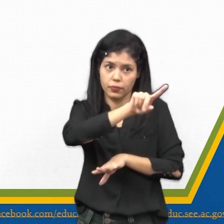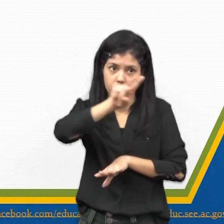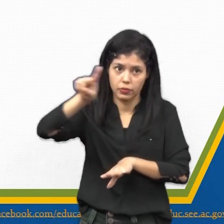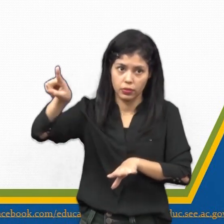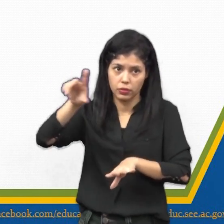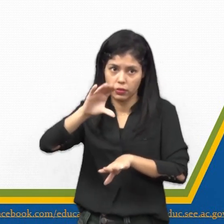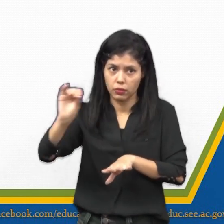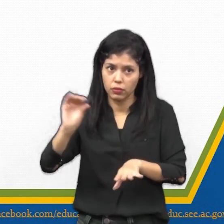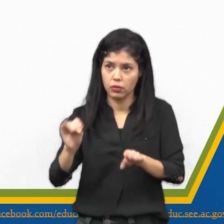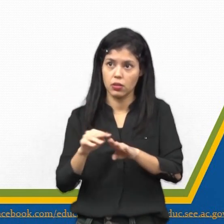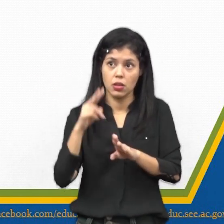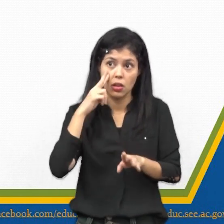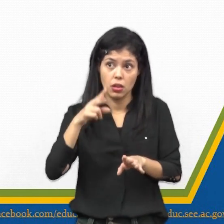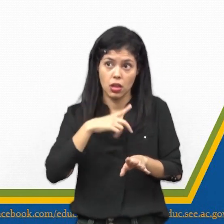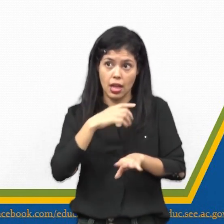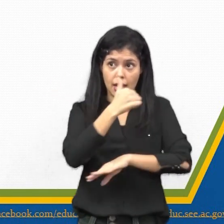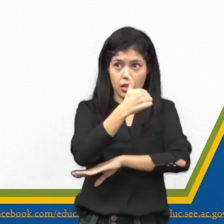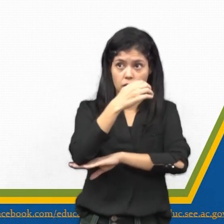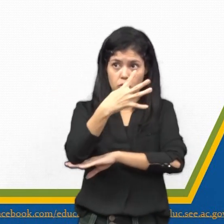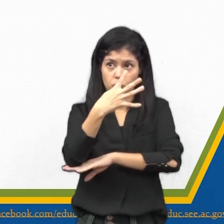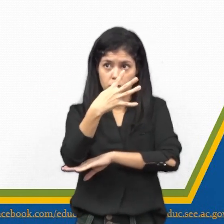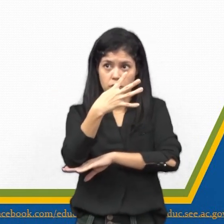do nitrogênio é 14 gramas por mol,